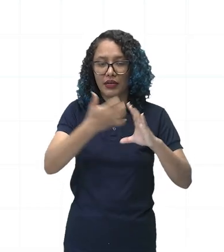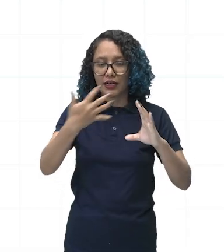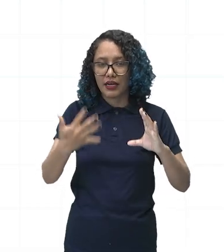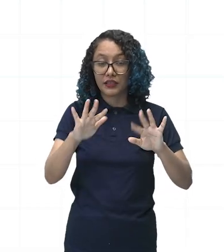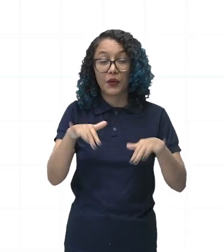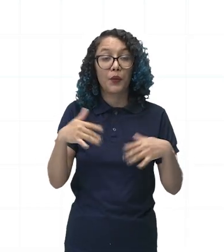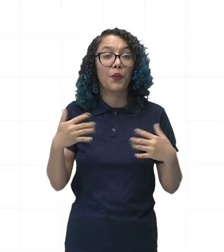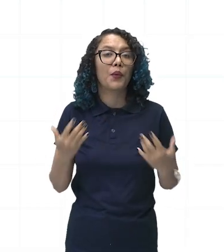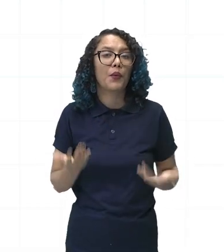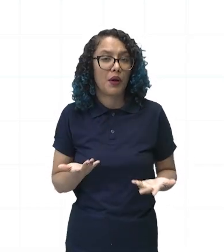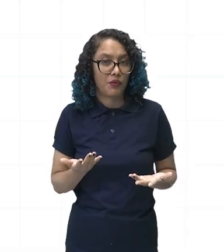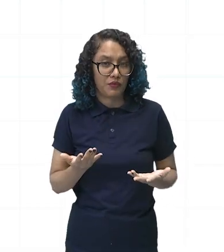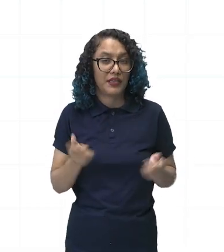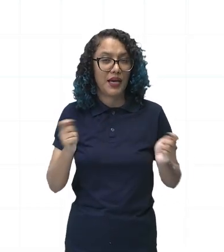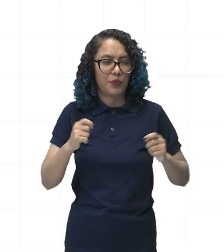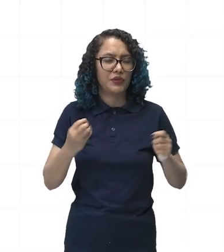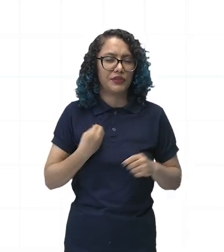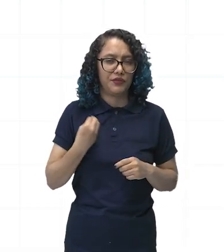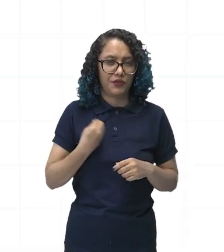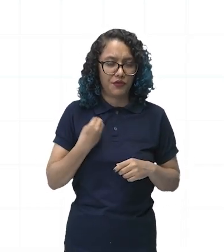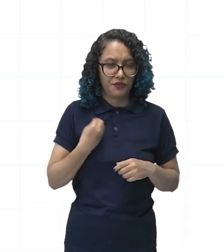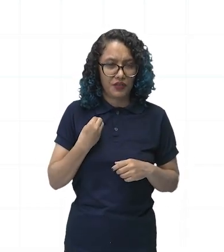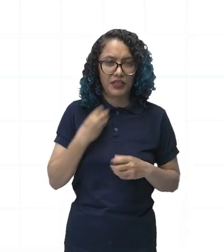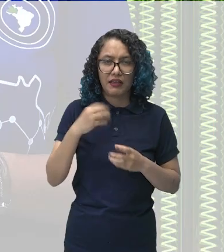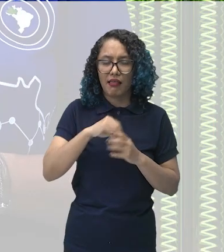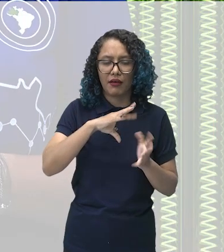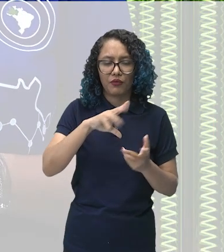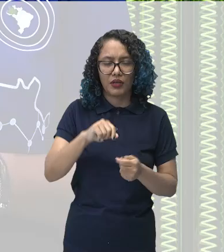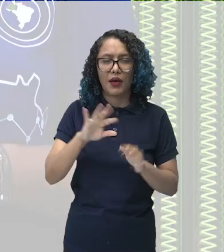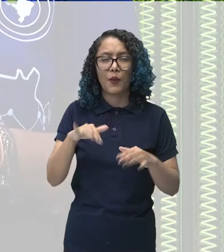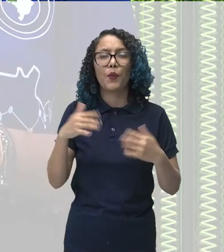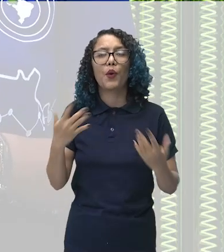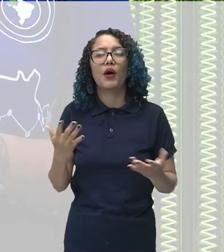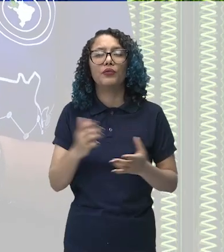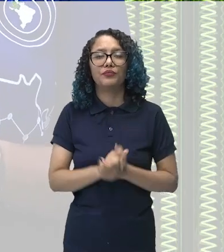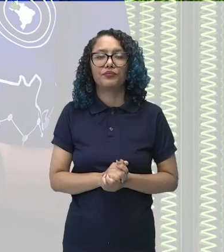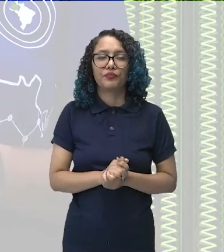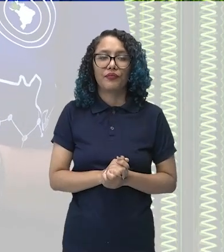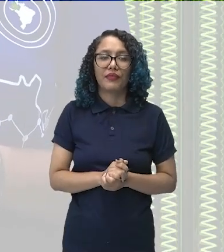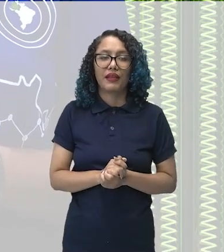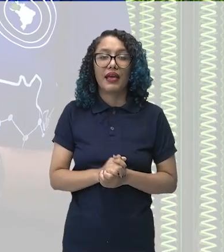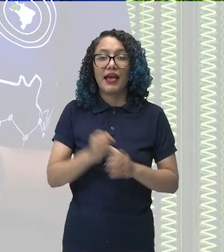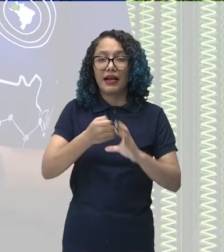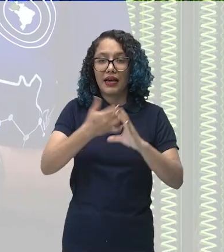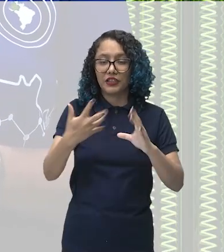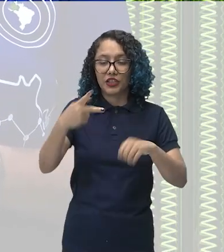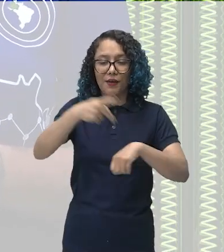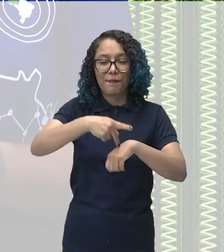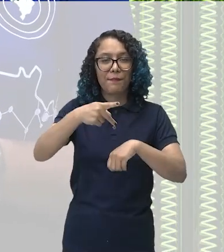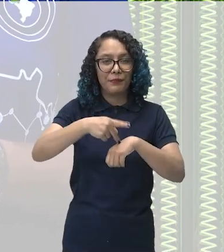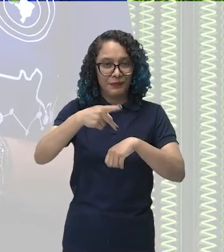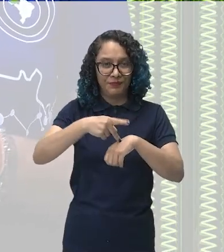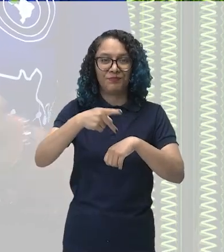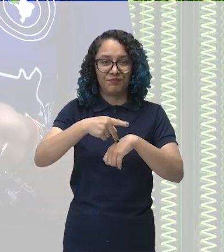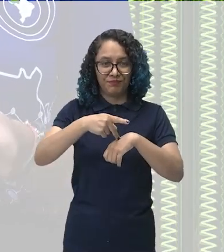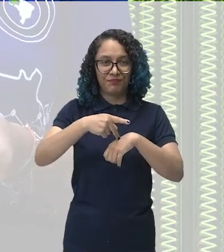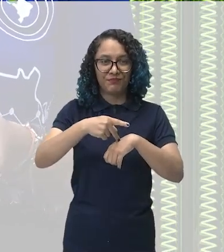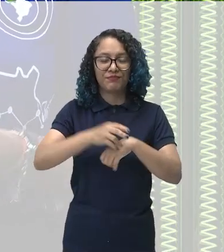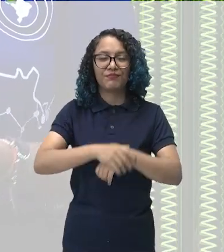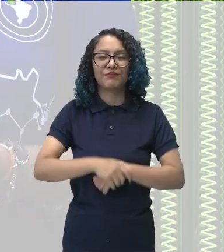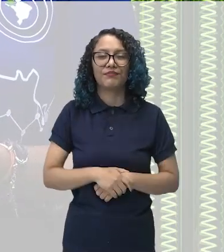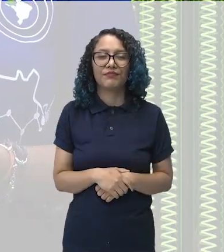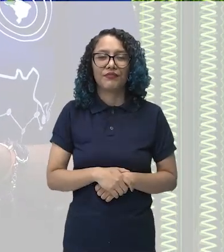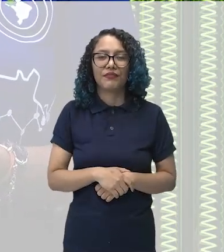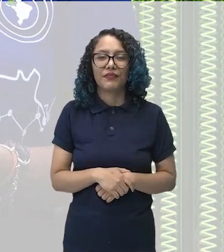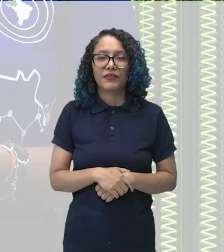permitem a existência de vida na Terra, é o substrato rochoso. Esse substrato, ele representa um